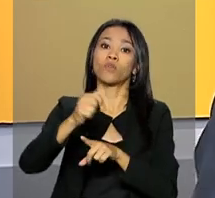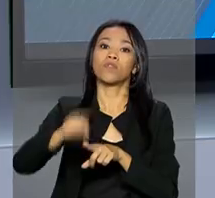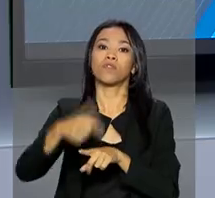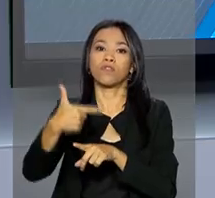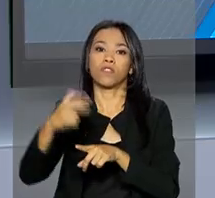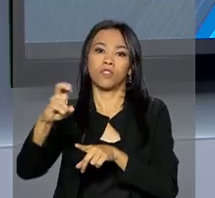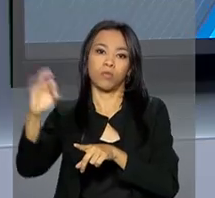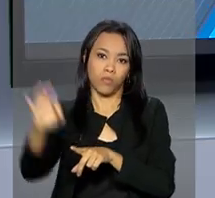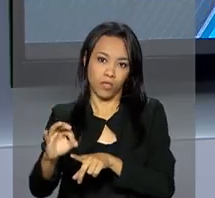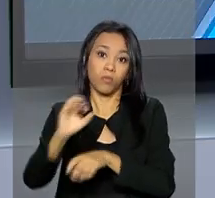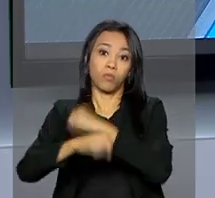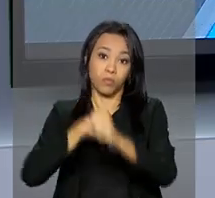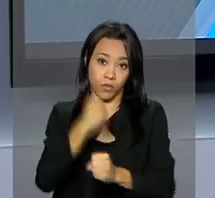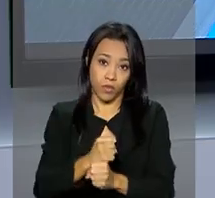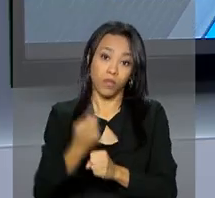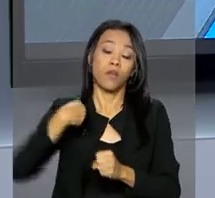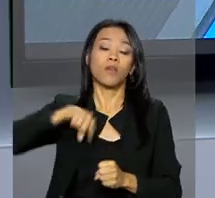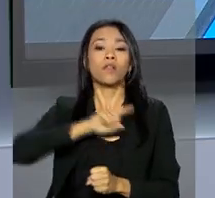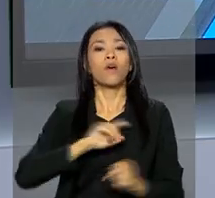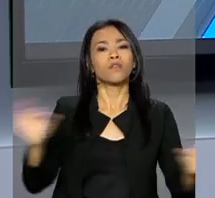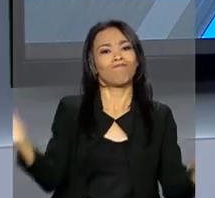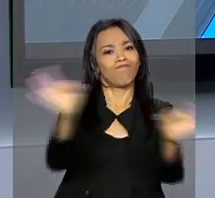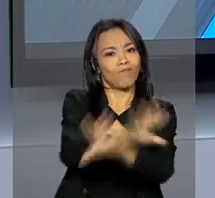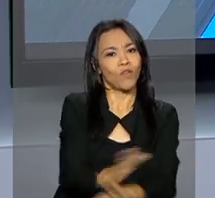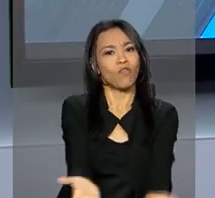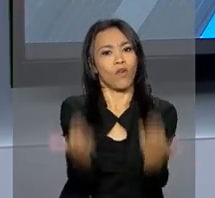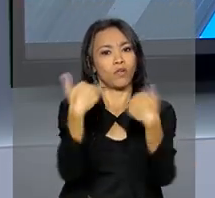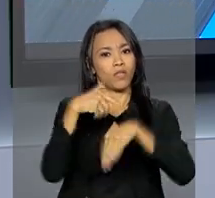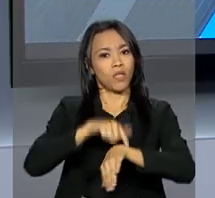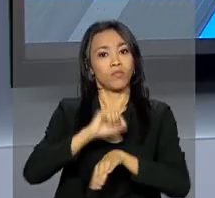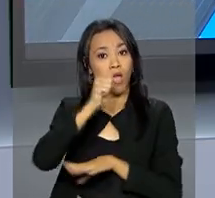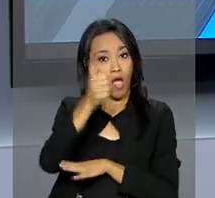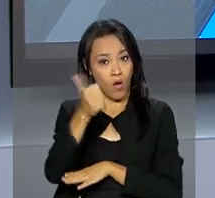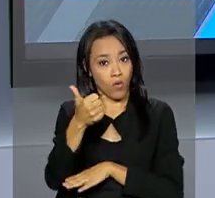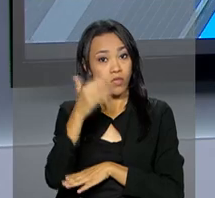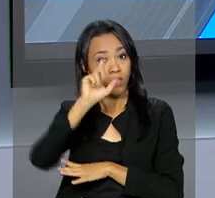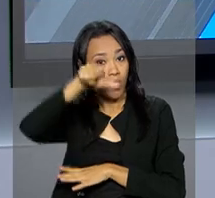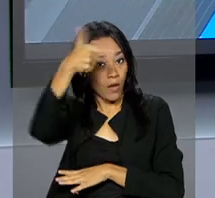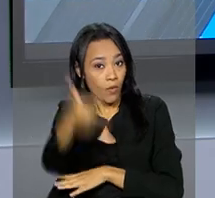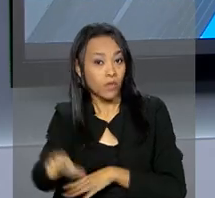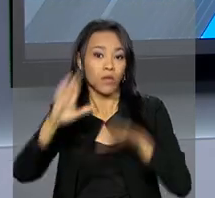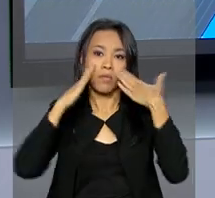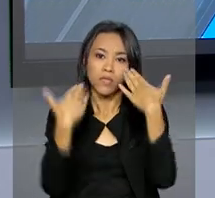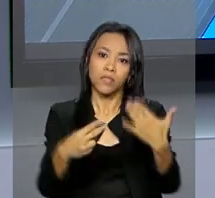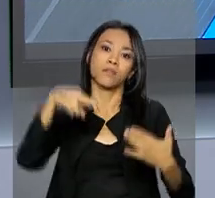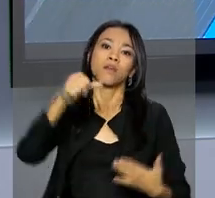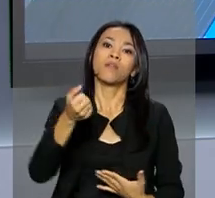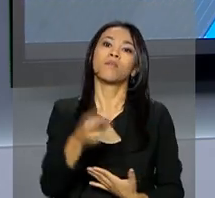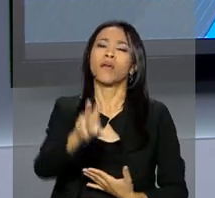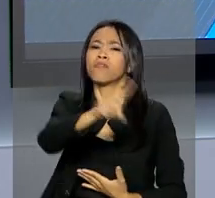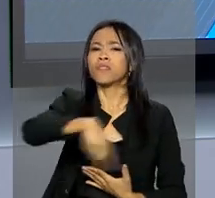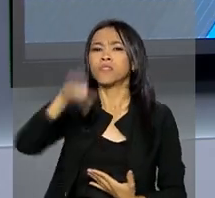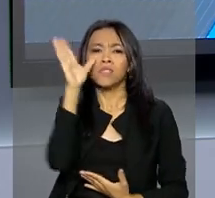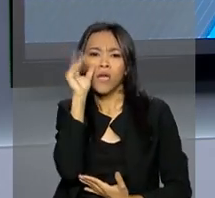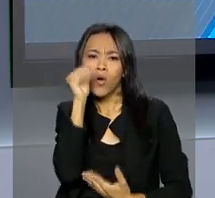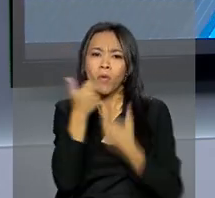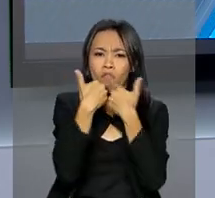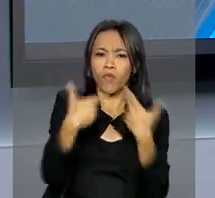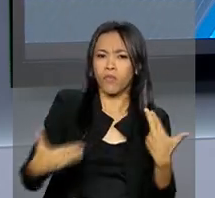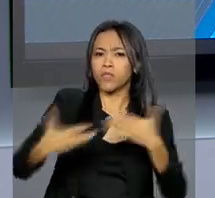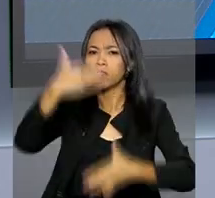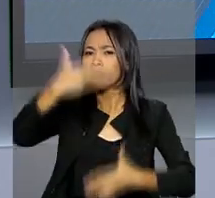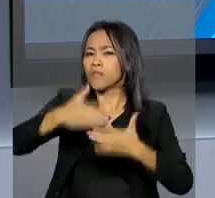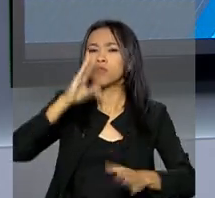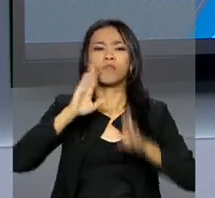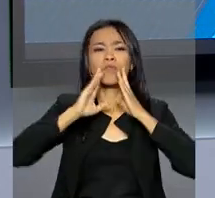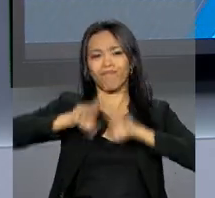ano e nós ficamos por aqui Voltamos às 11 da manhã na próxima edição do repóter NBR você acompan as notícias também Pelas nossas